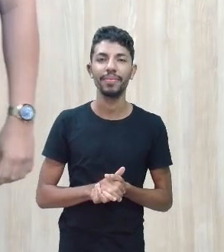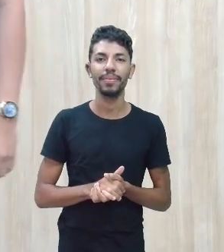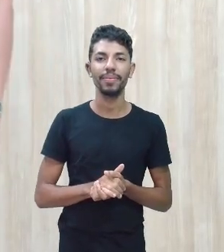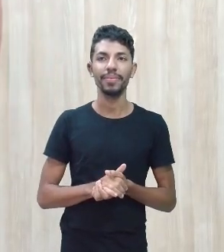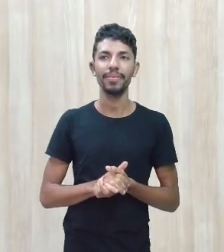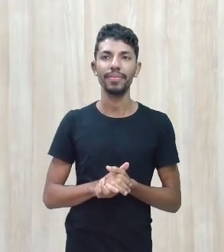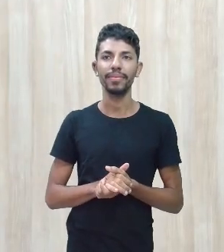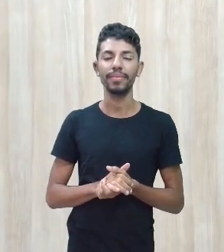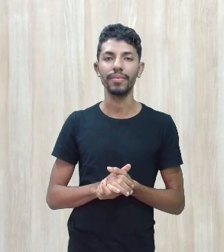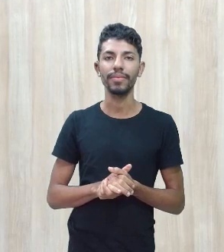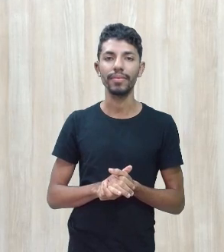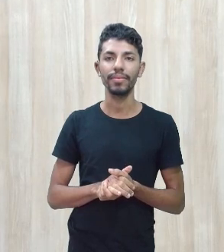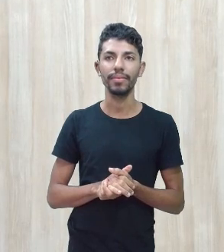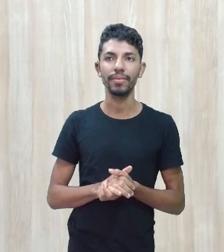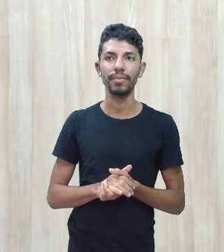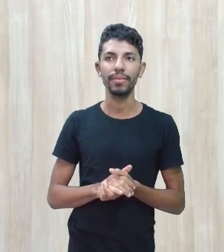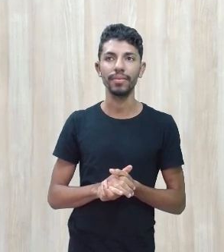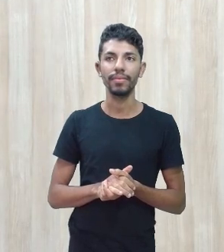Sabre de luz.